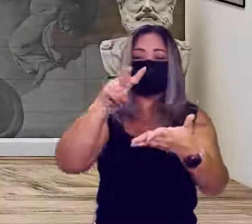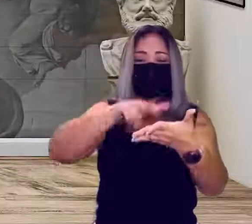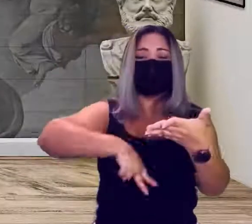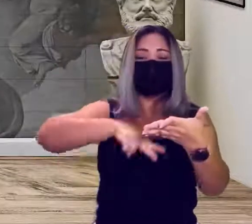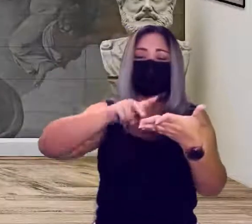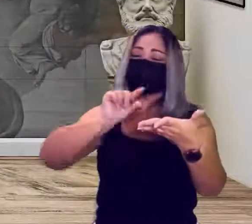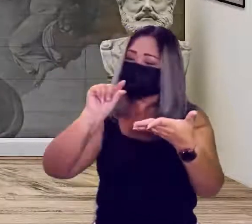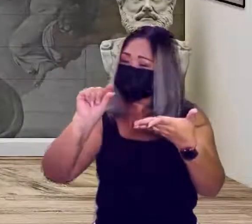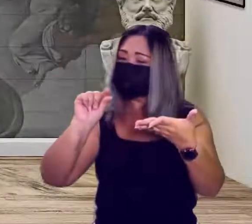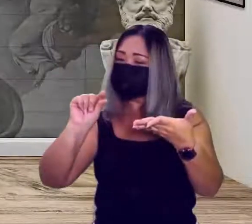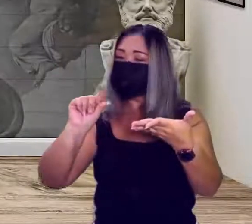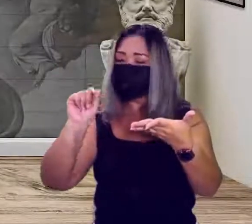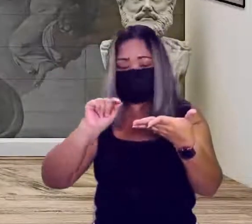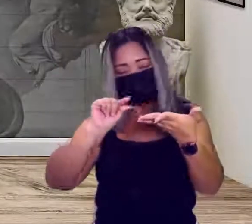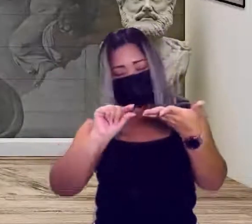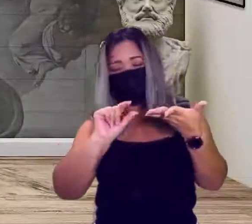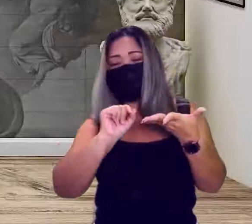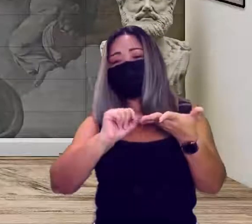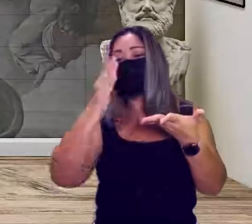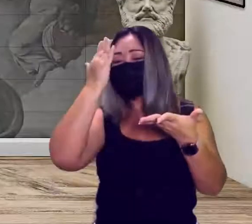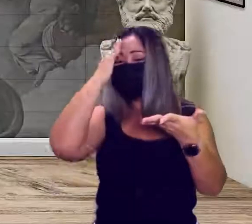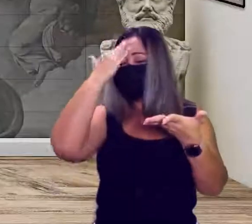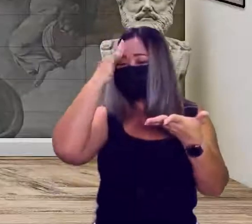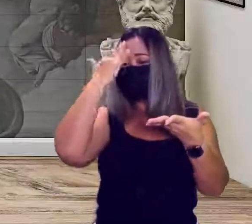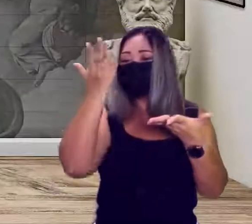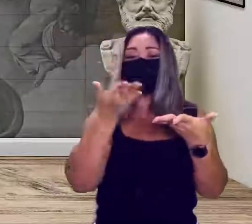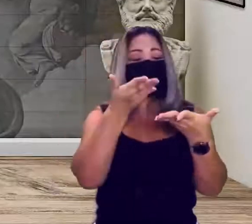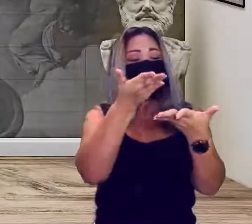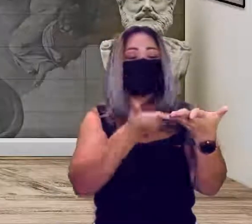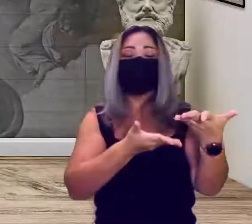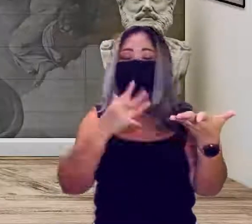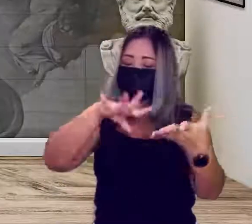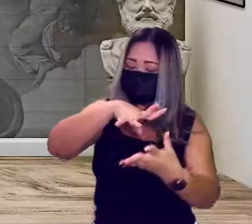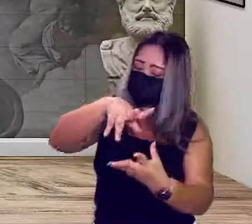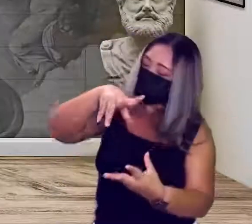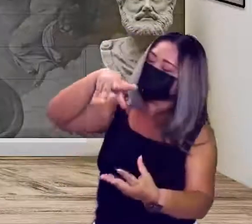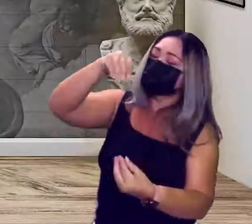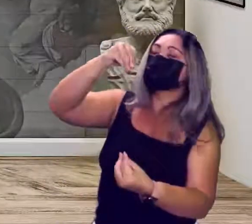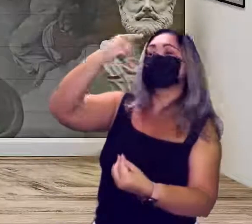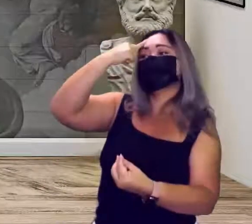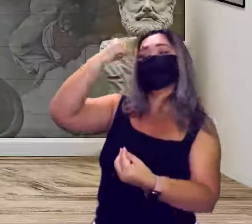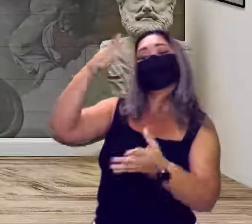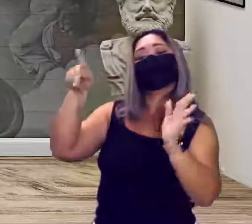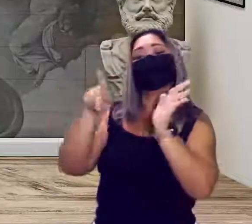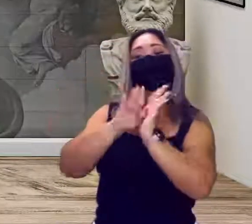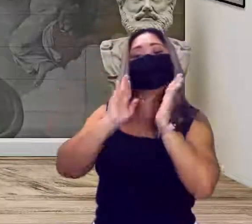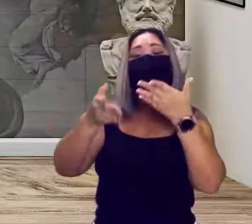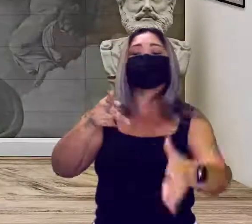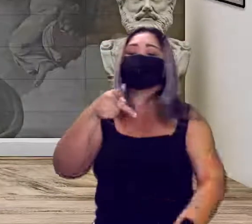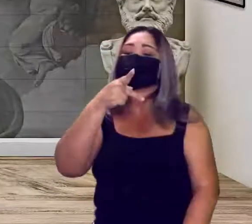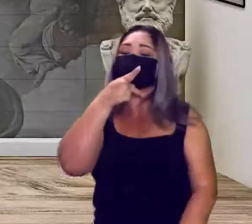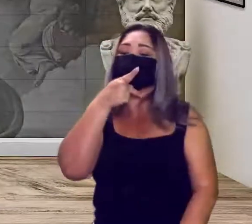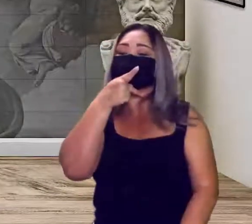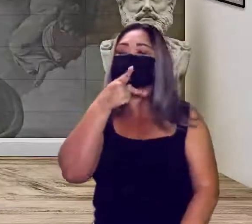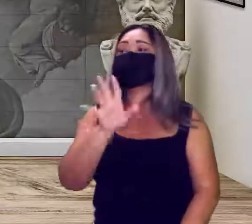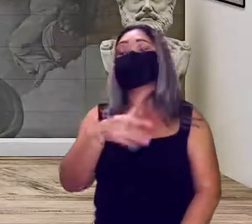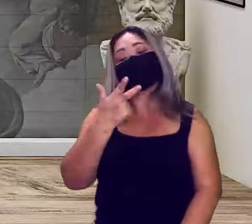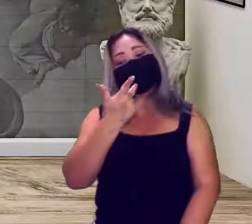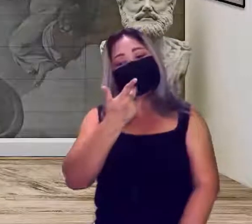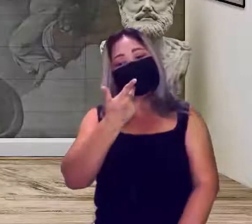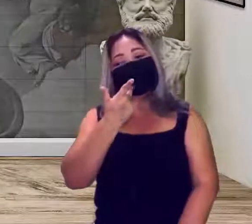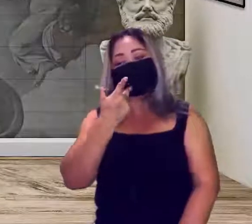obras pequenas, vocês vão entender um pouco sobre a questão da alma no pensamento platônico. E ele fala sobre